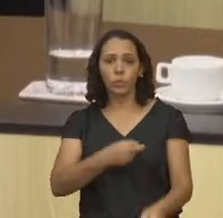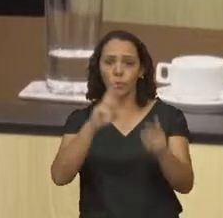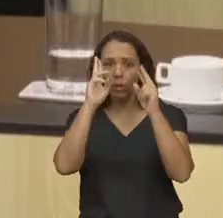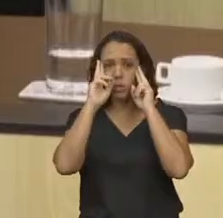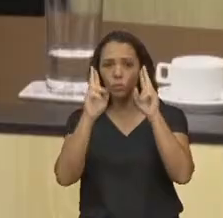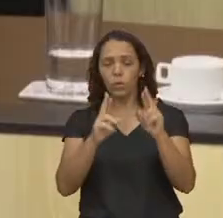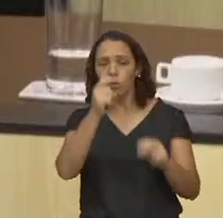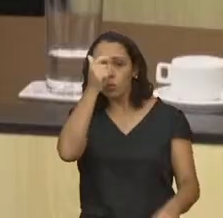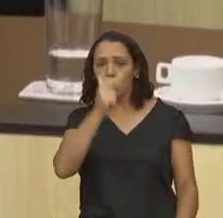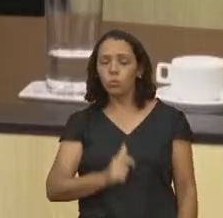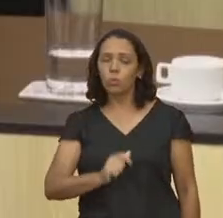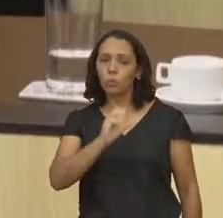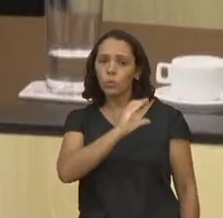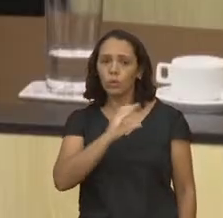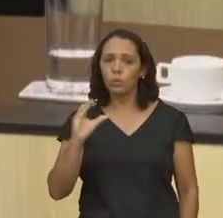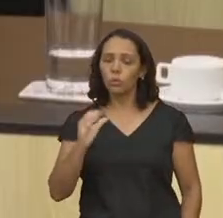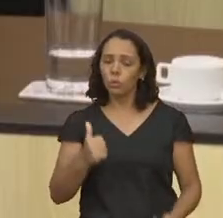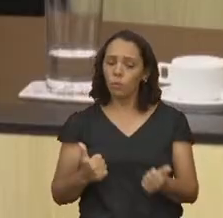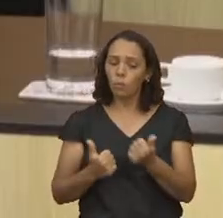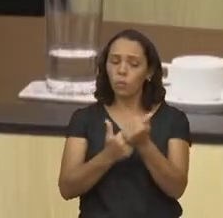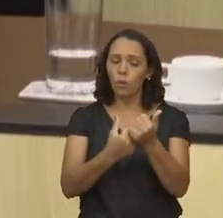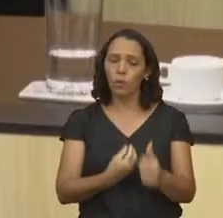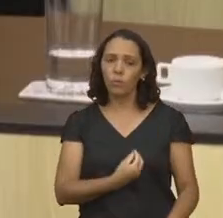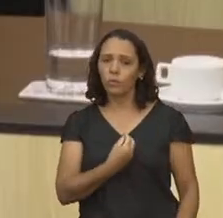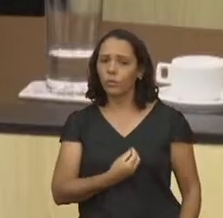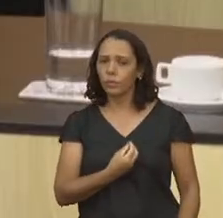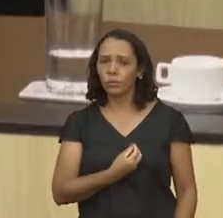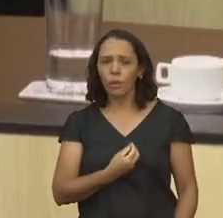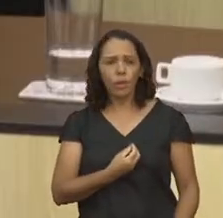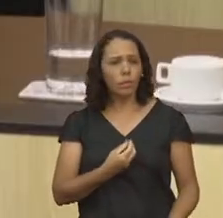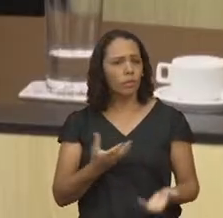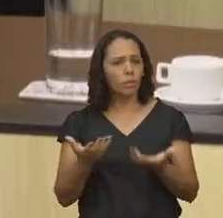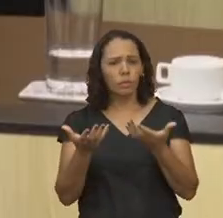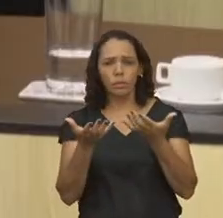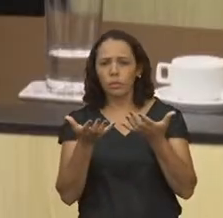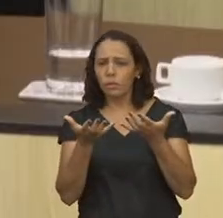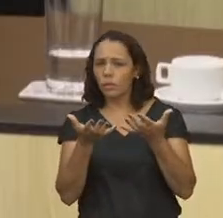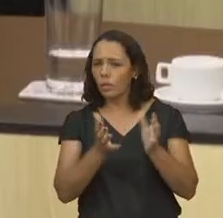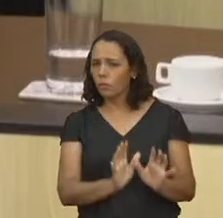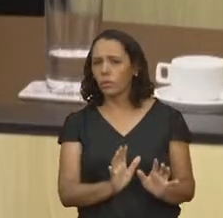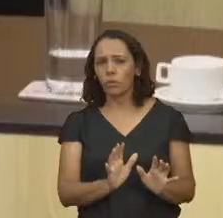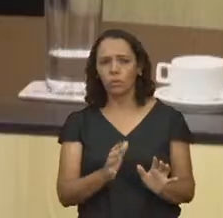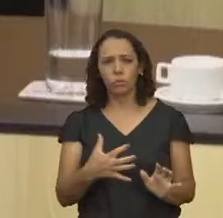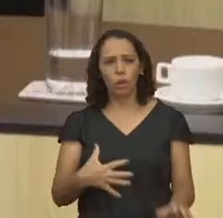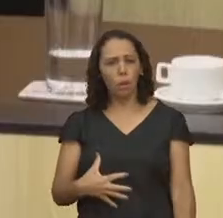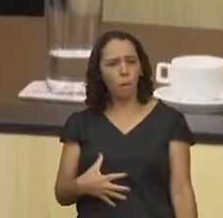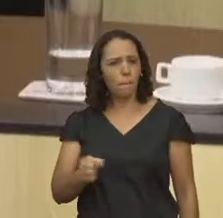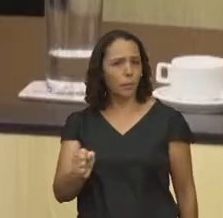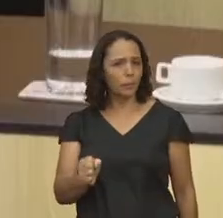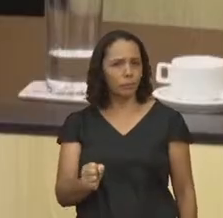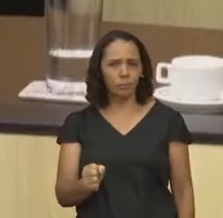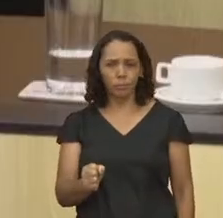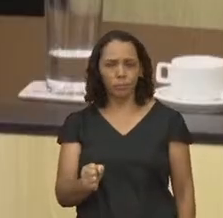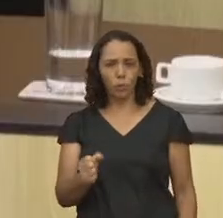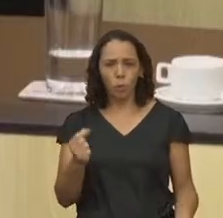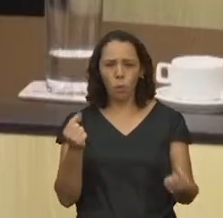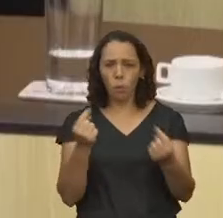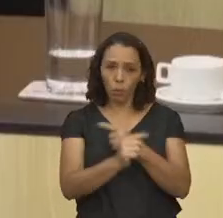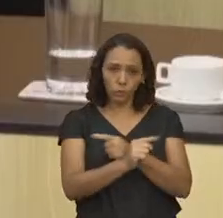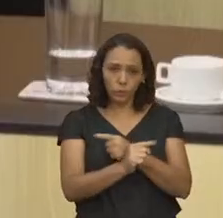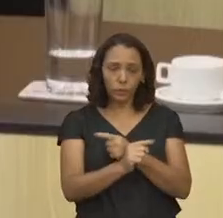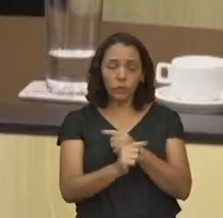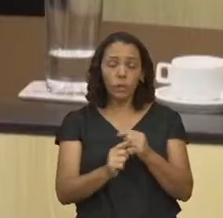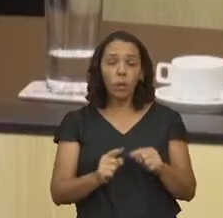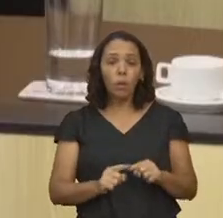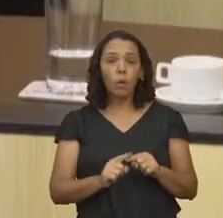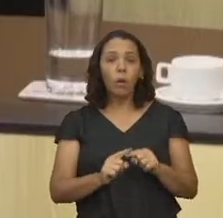católico, também sou a favor da vida, sou contra o aborto, deixar muito claro isso e dizer que hoje é um passo importante para todos nós da cidade de